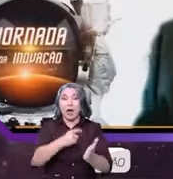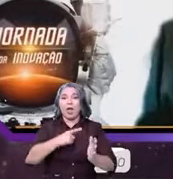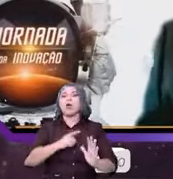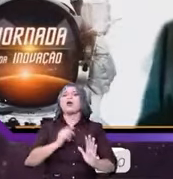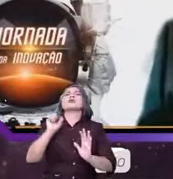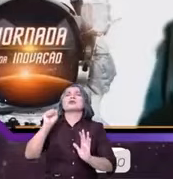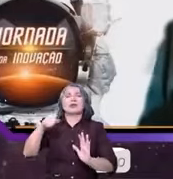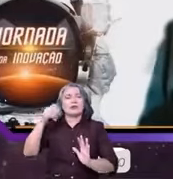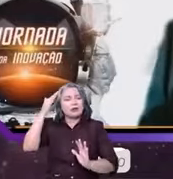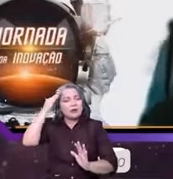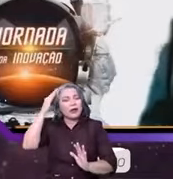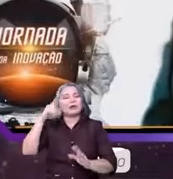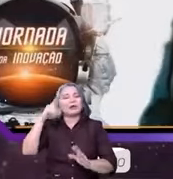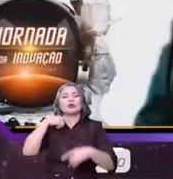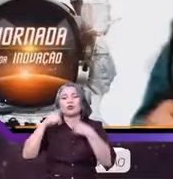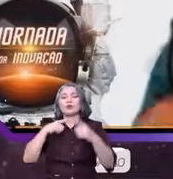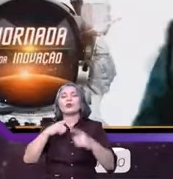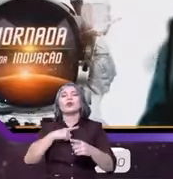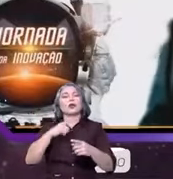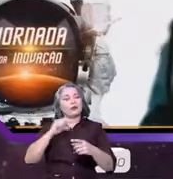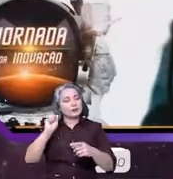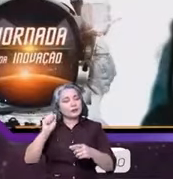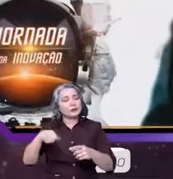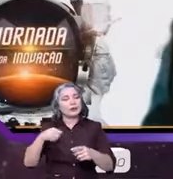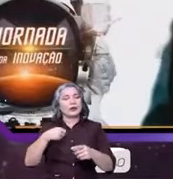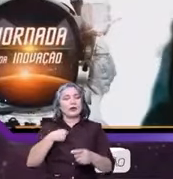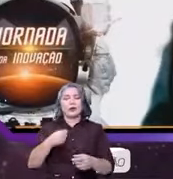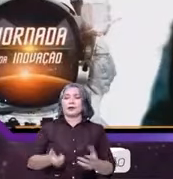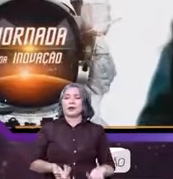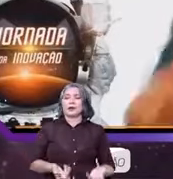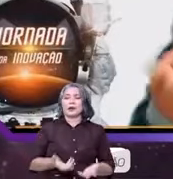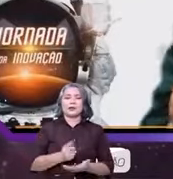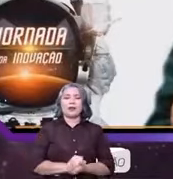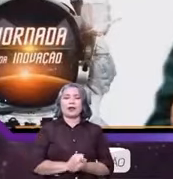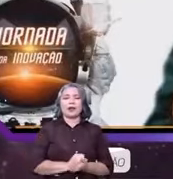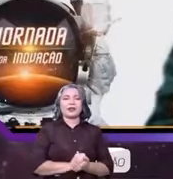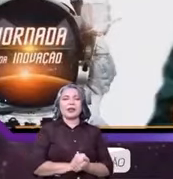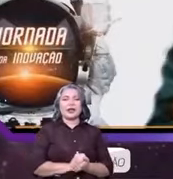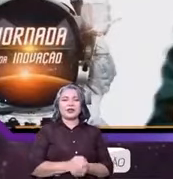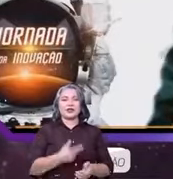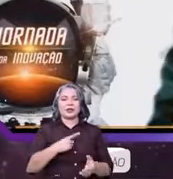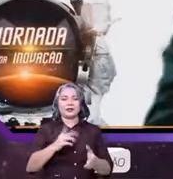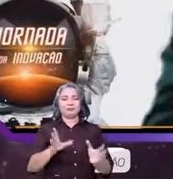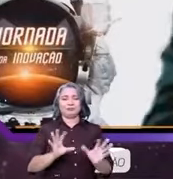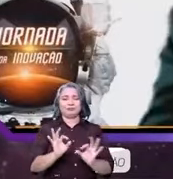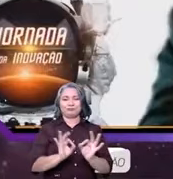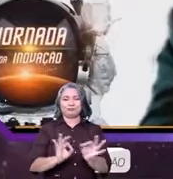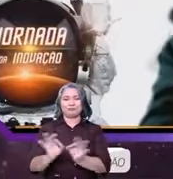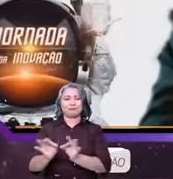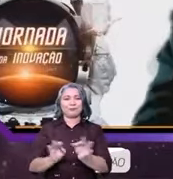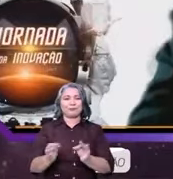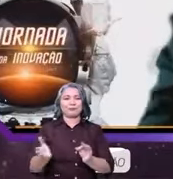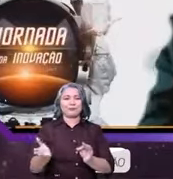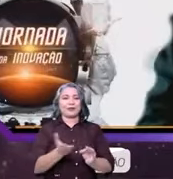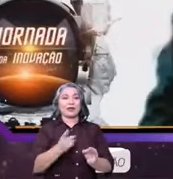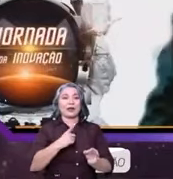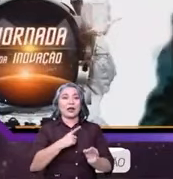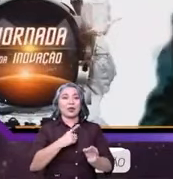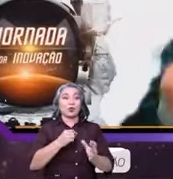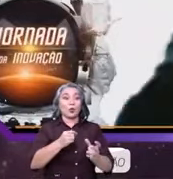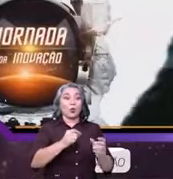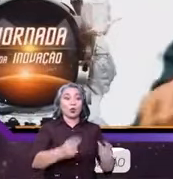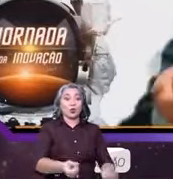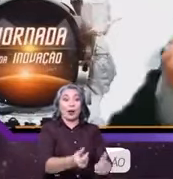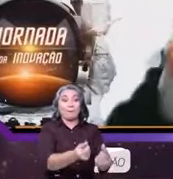dúvida de que isso é assim aderente às atividades burocráticas do Poder Judiciário. Eu estou falando as atividades do core business